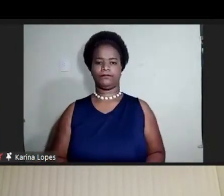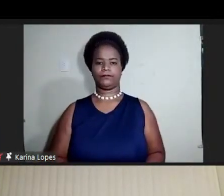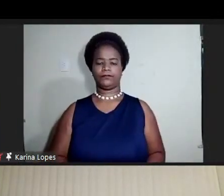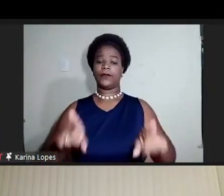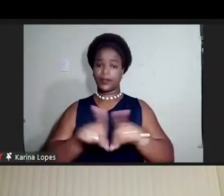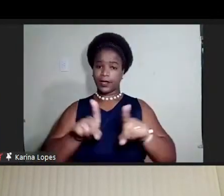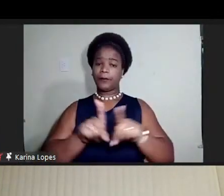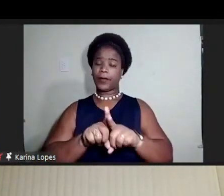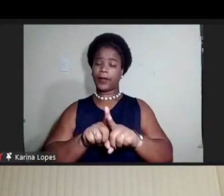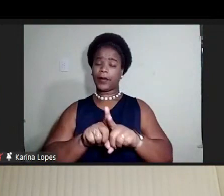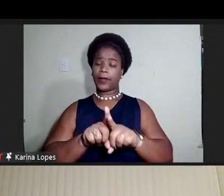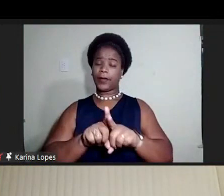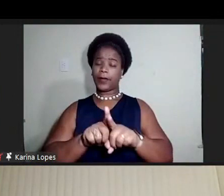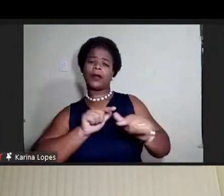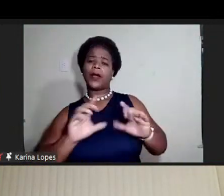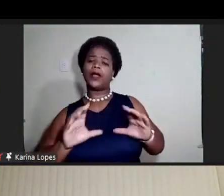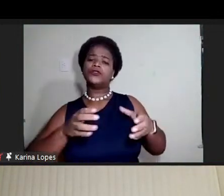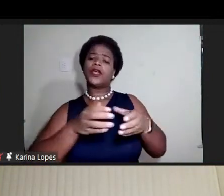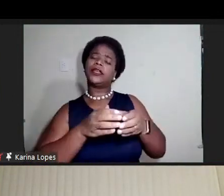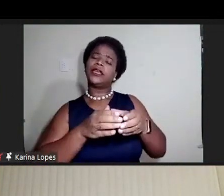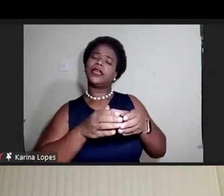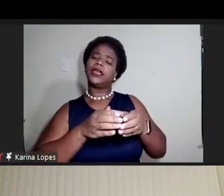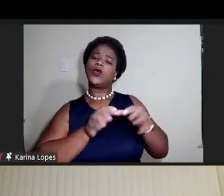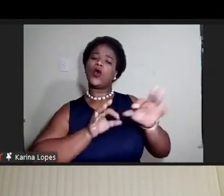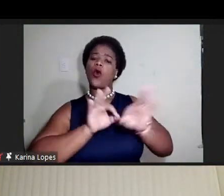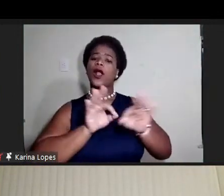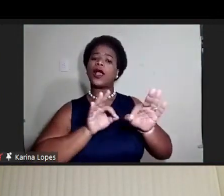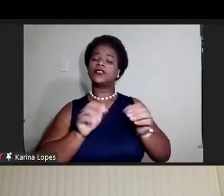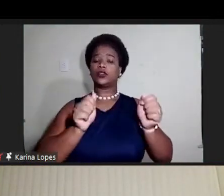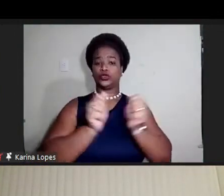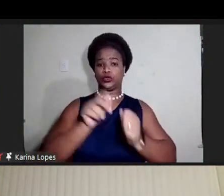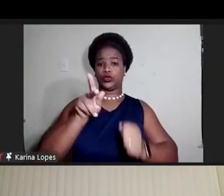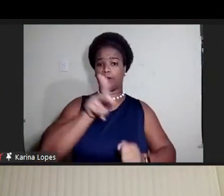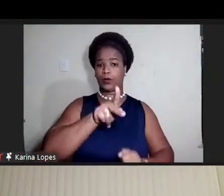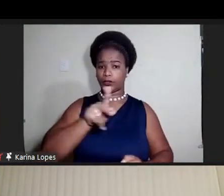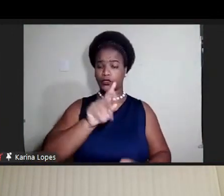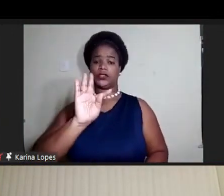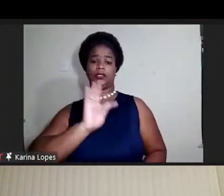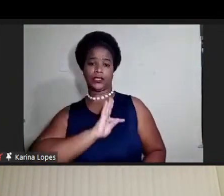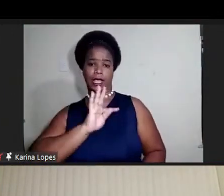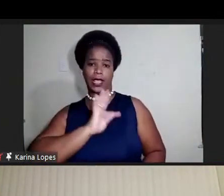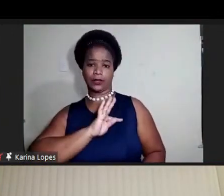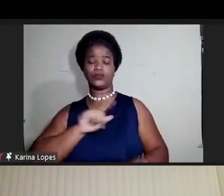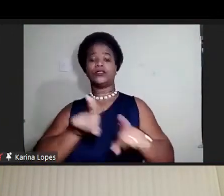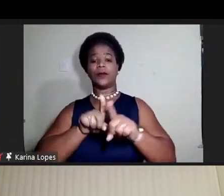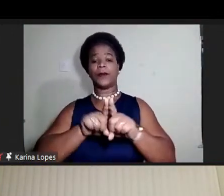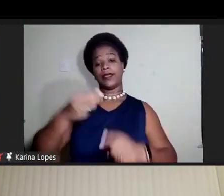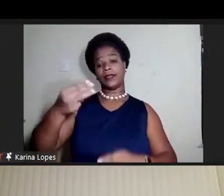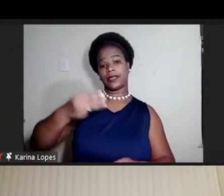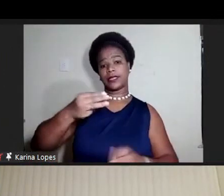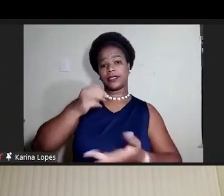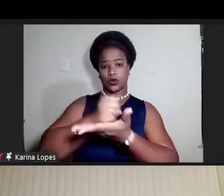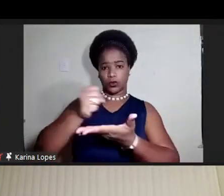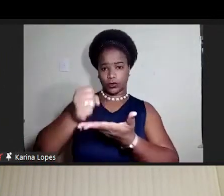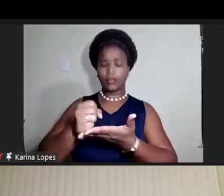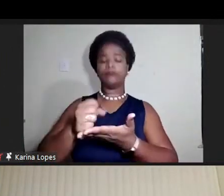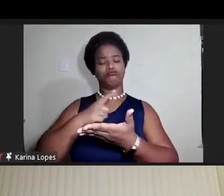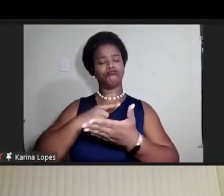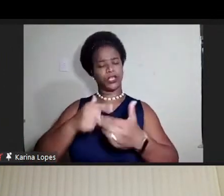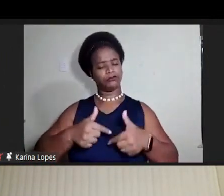equipe formado por professores, TAIS e terceirizados, que com talento, competência e